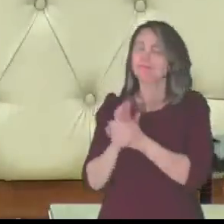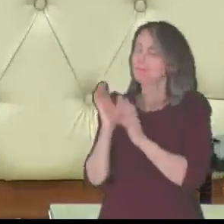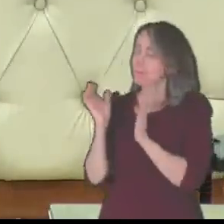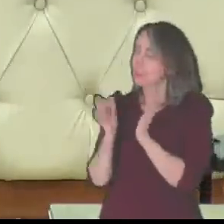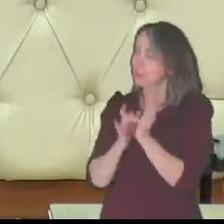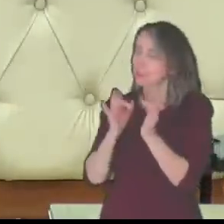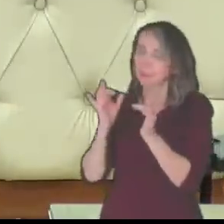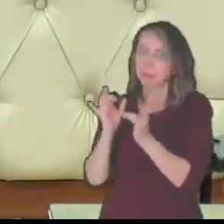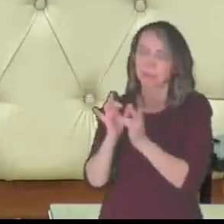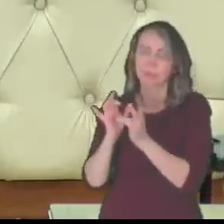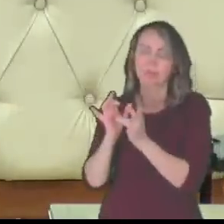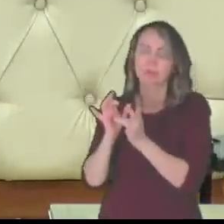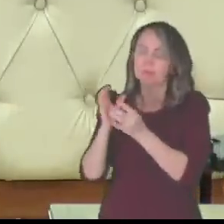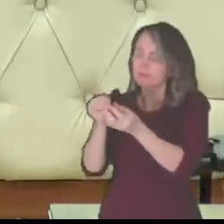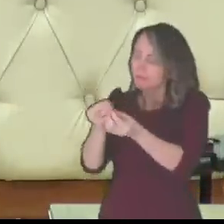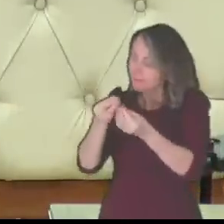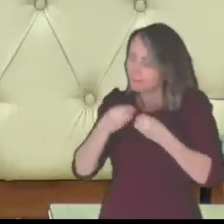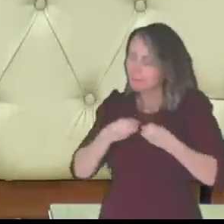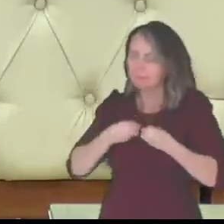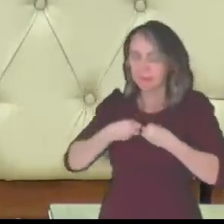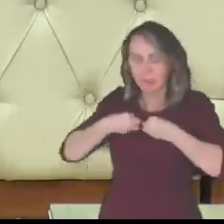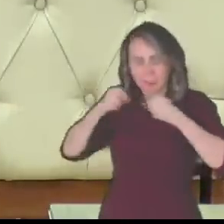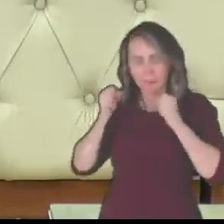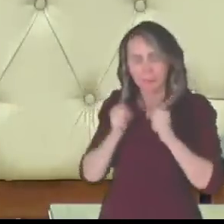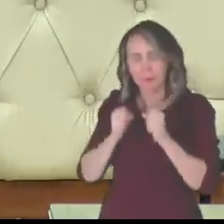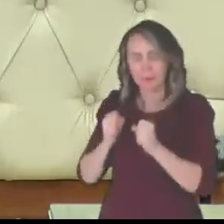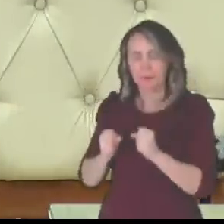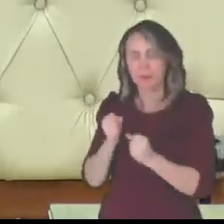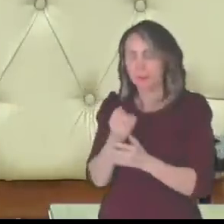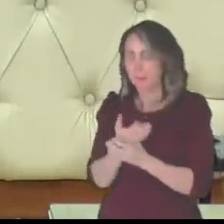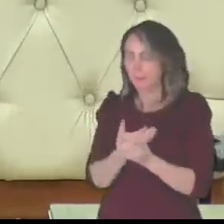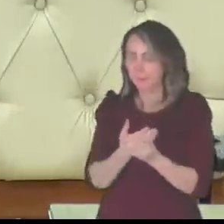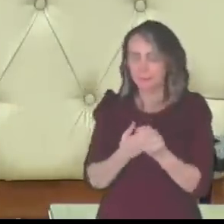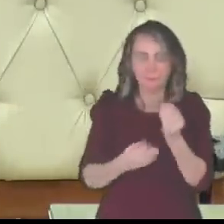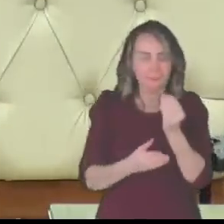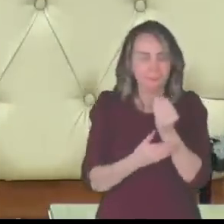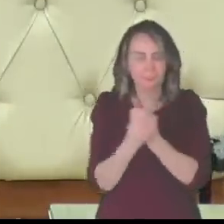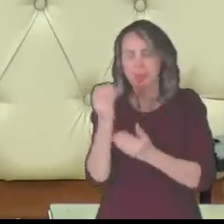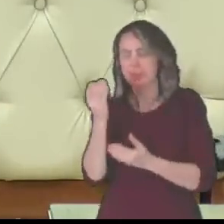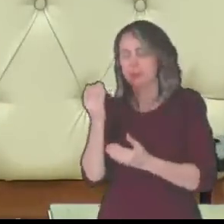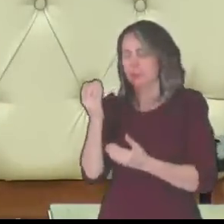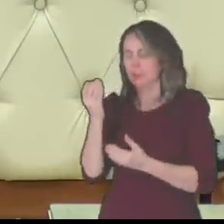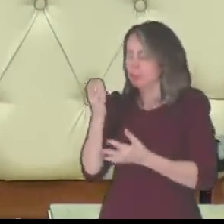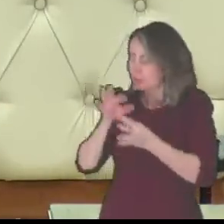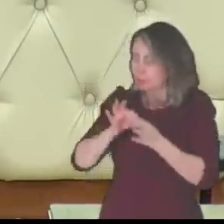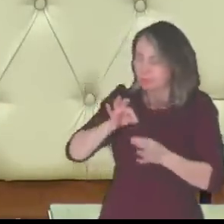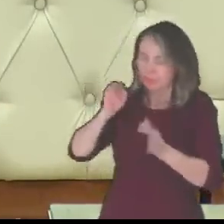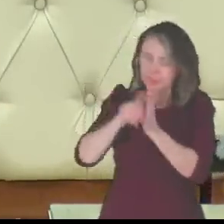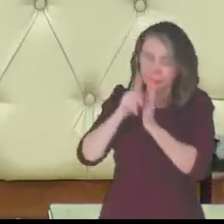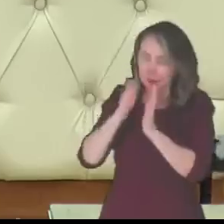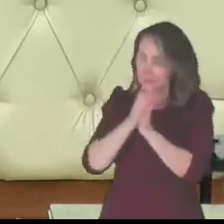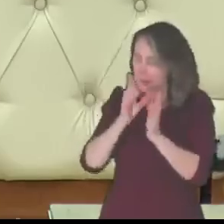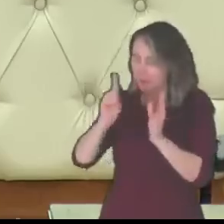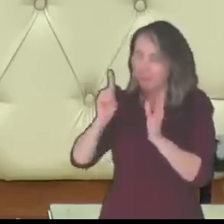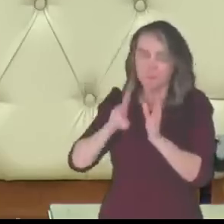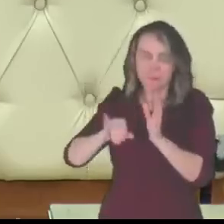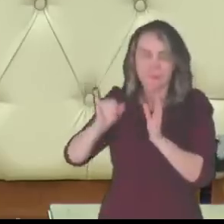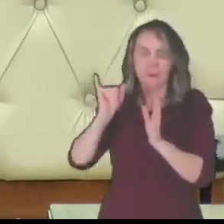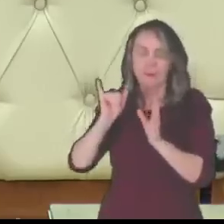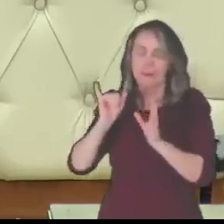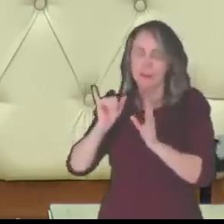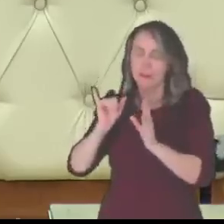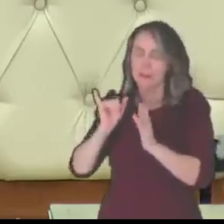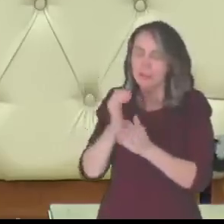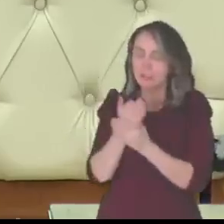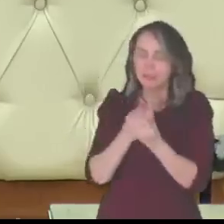um poder nas nossas mãos Jesus dai-nos agilidade nas nossas mãos espirituais a tua palavra diz que tu vai se confortar